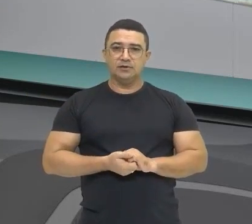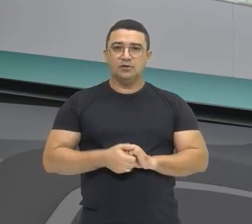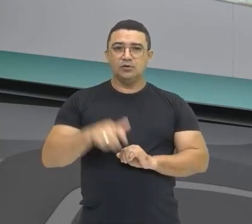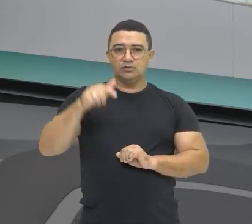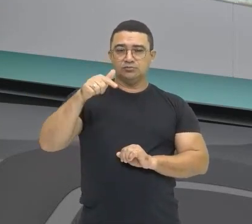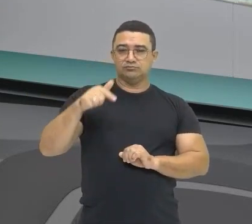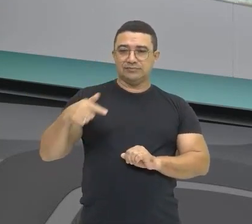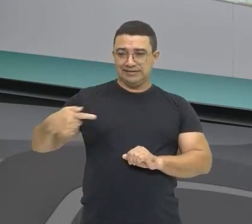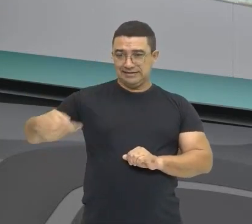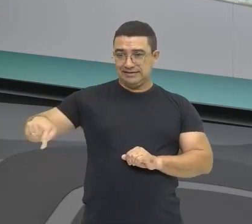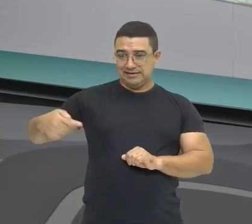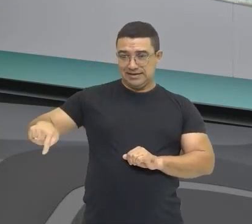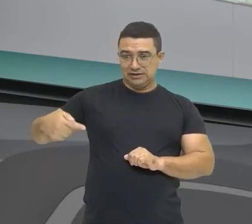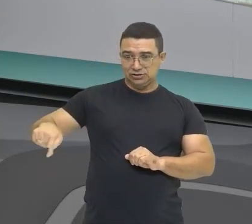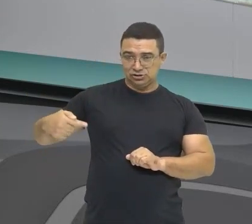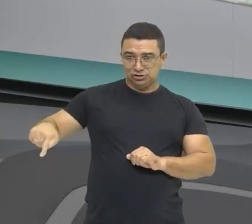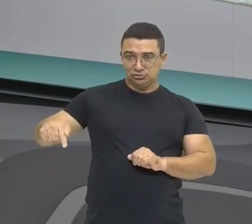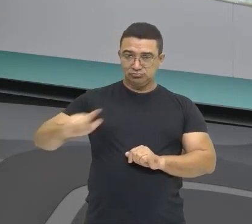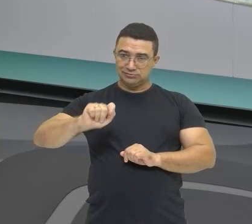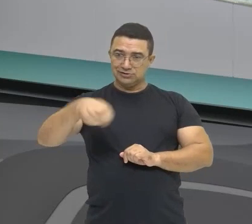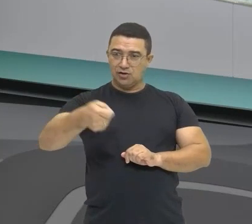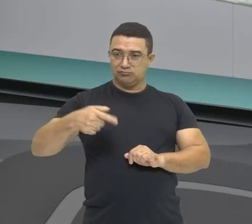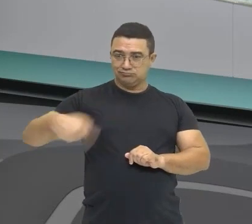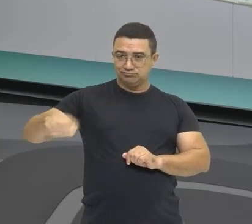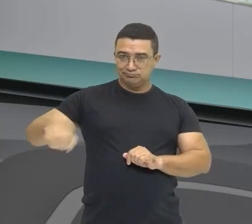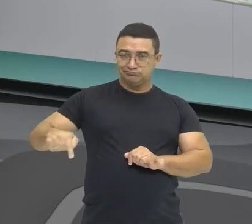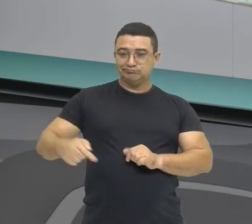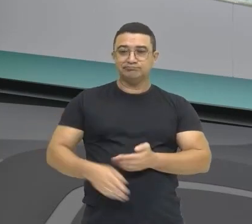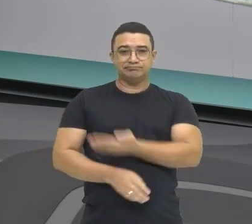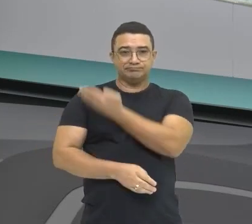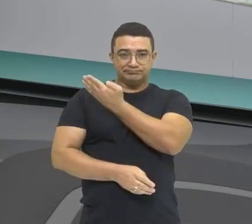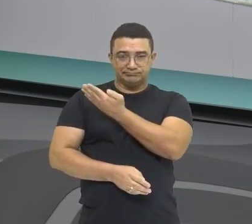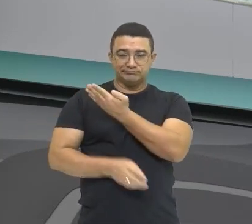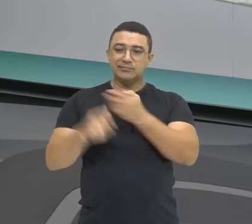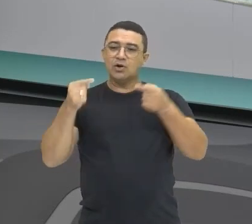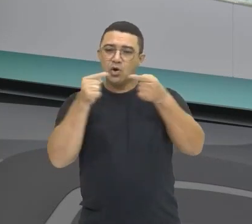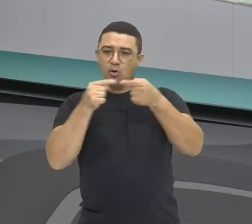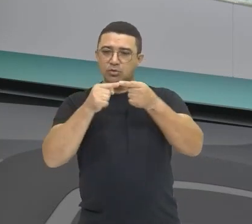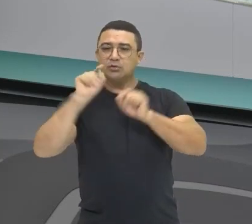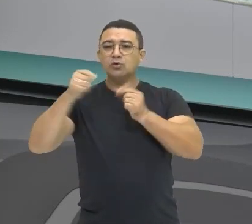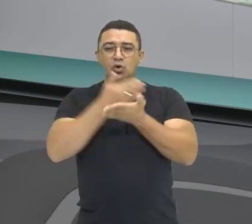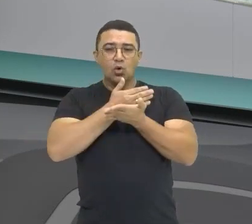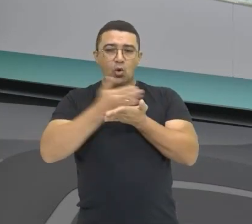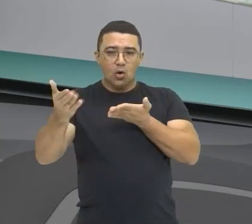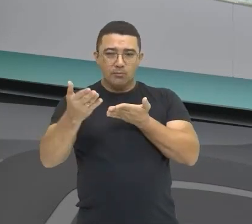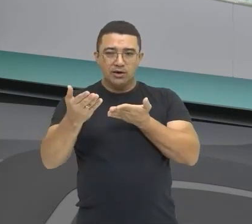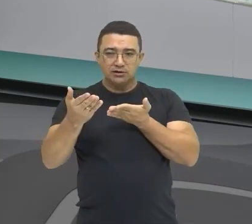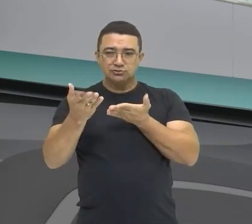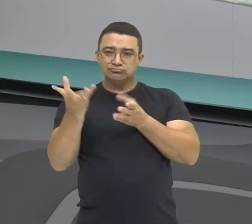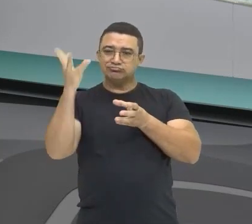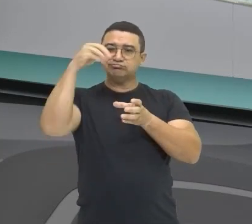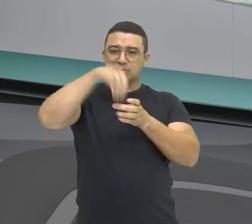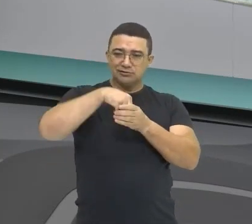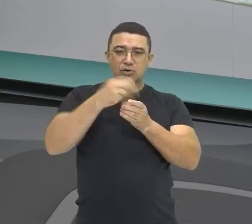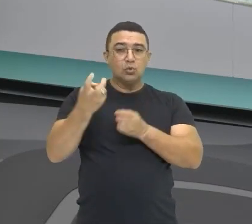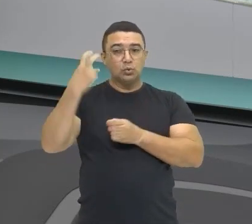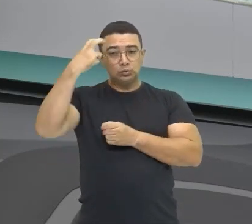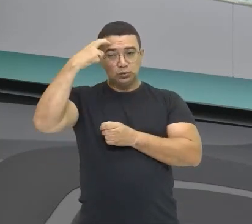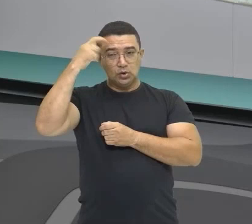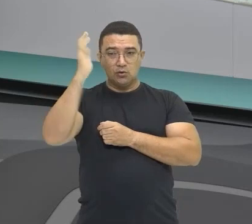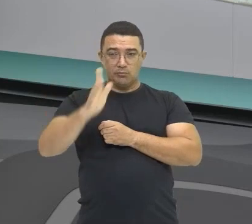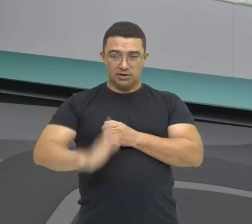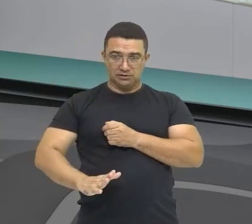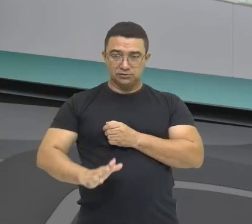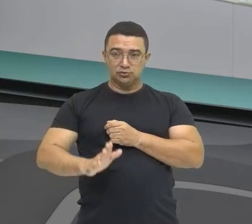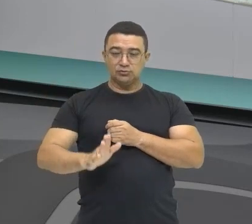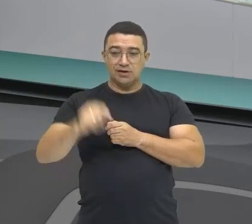quinhentismo corresponde a quê? Corresponde à introdução da cultura europeia no Brasil,